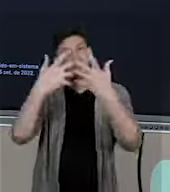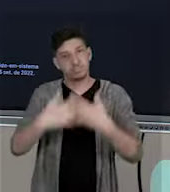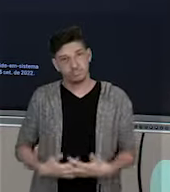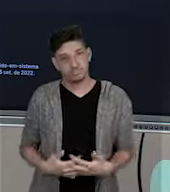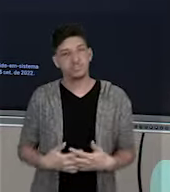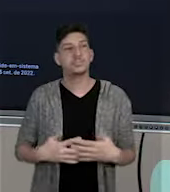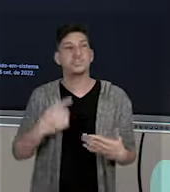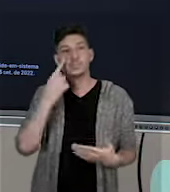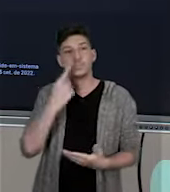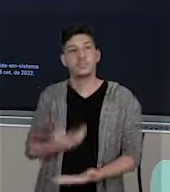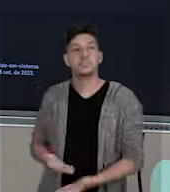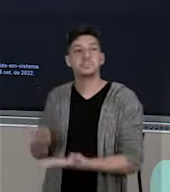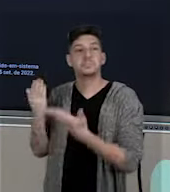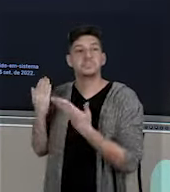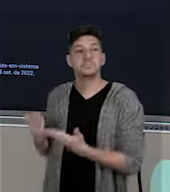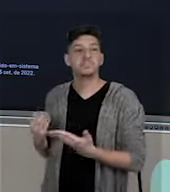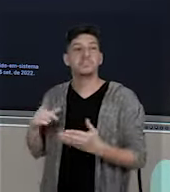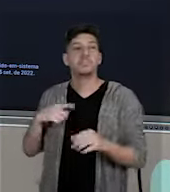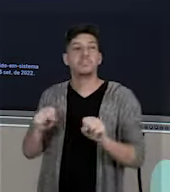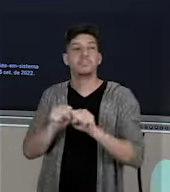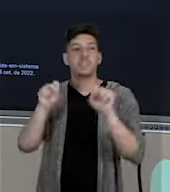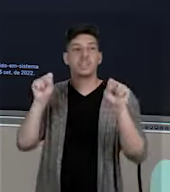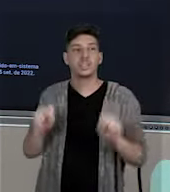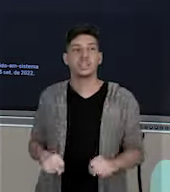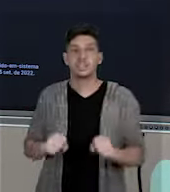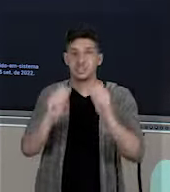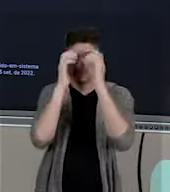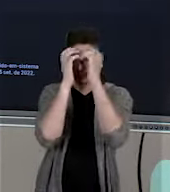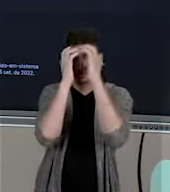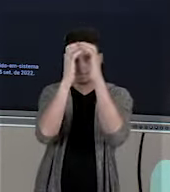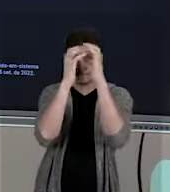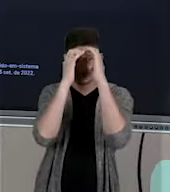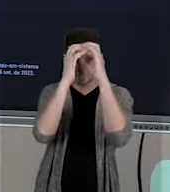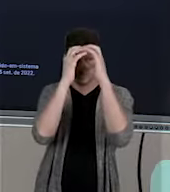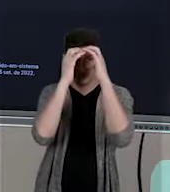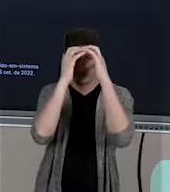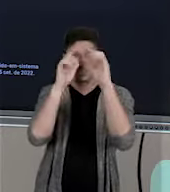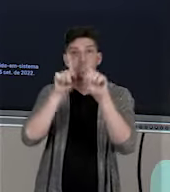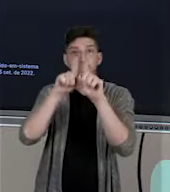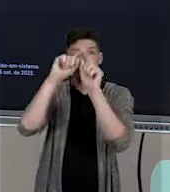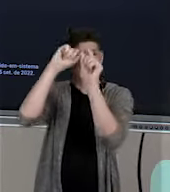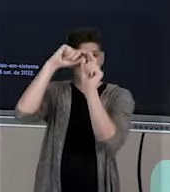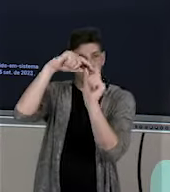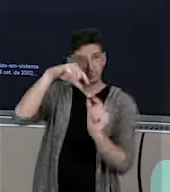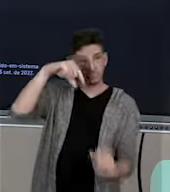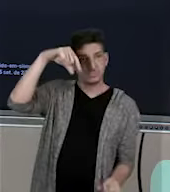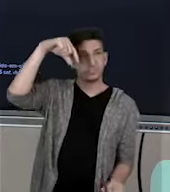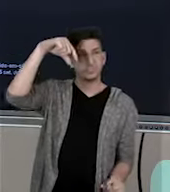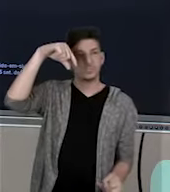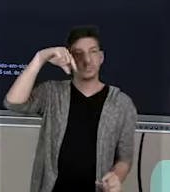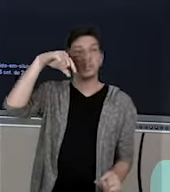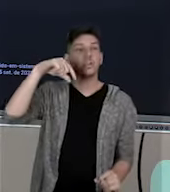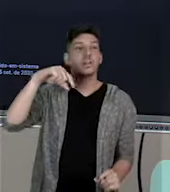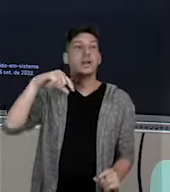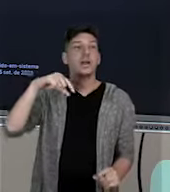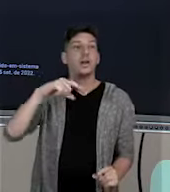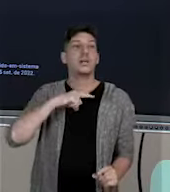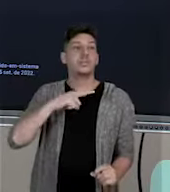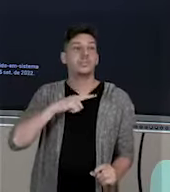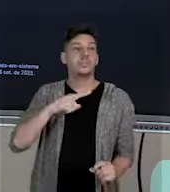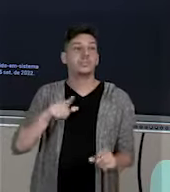teria o sistema nervoso central, a parte do encéfalo dentro do crânio e a medula espinhal. E a partir da medula espinhal a gente vai